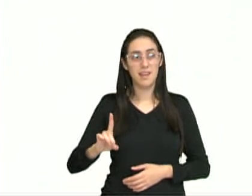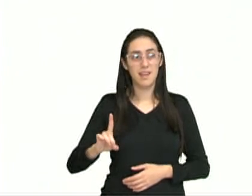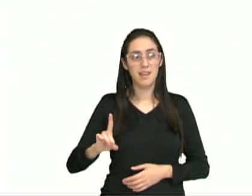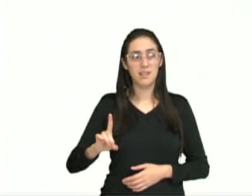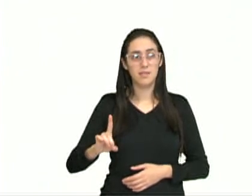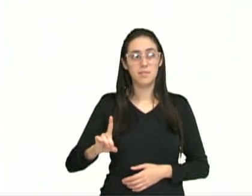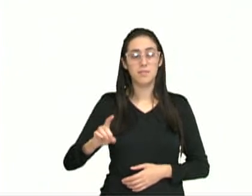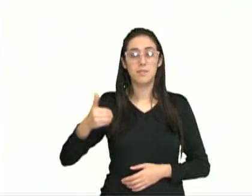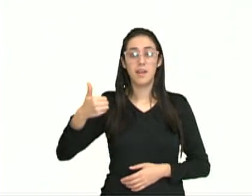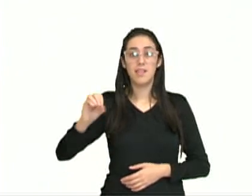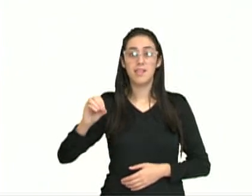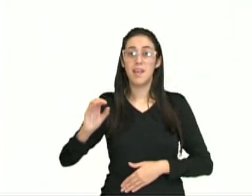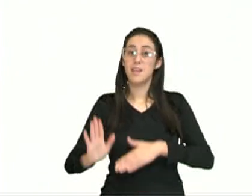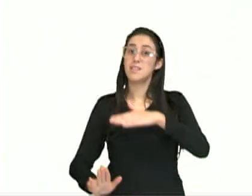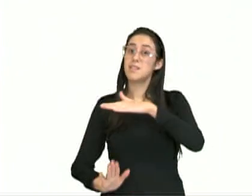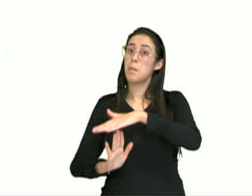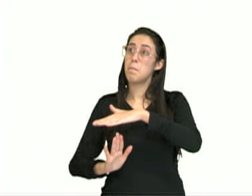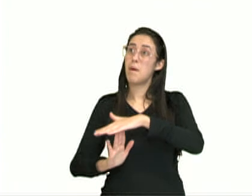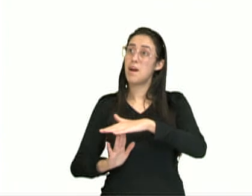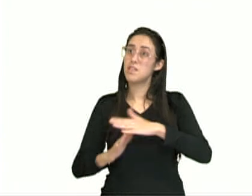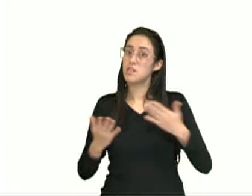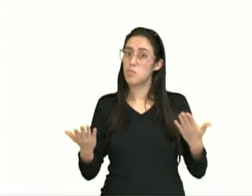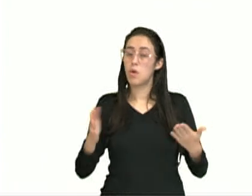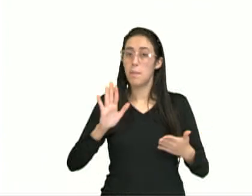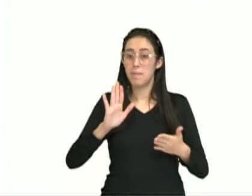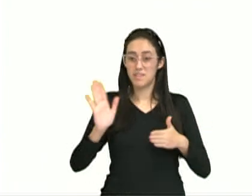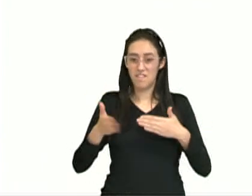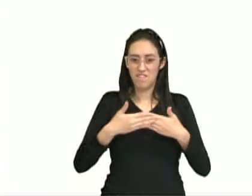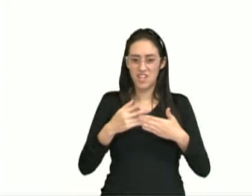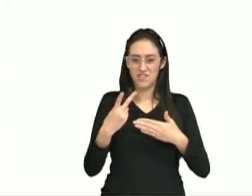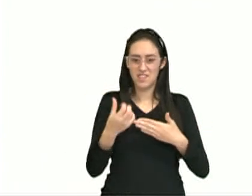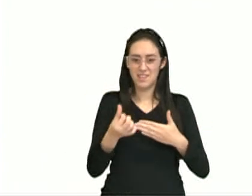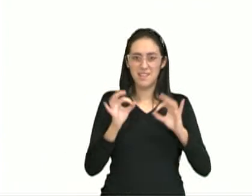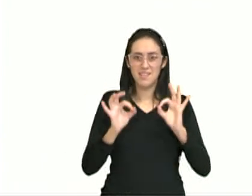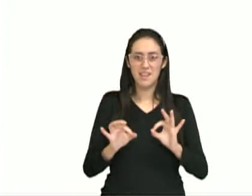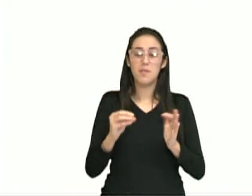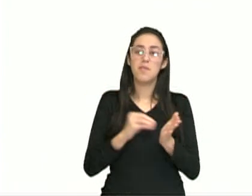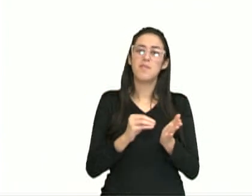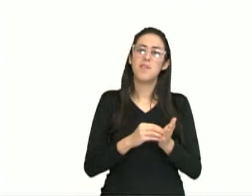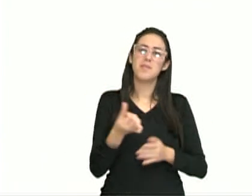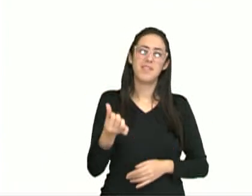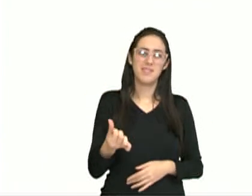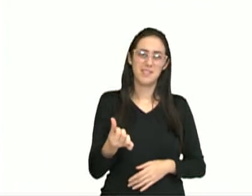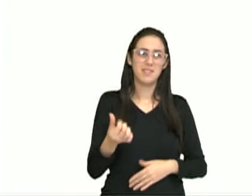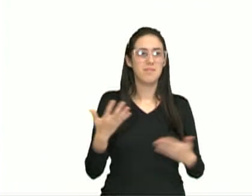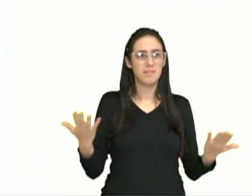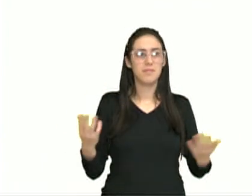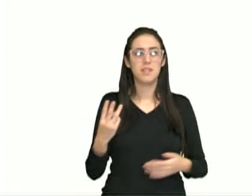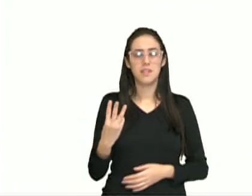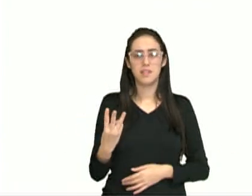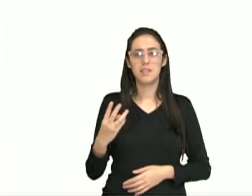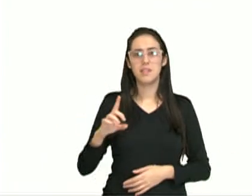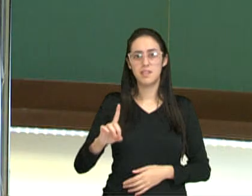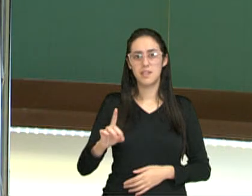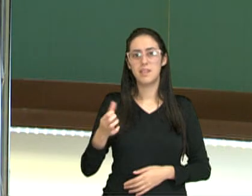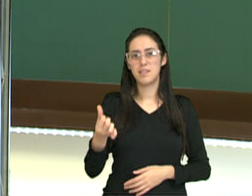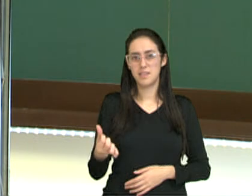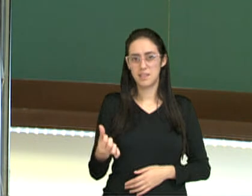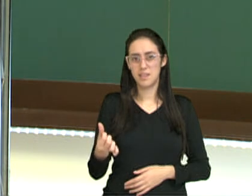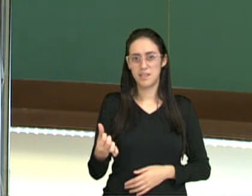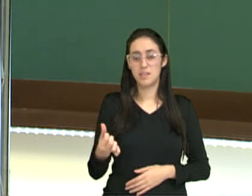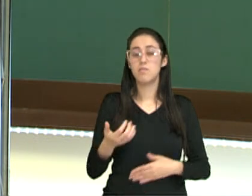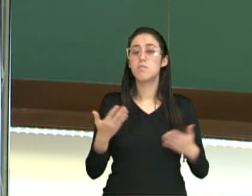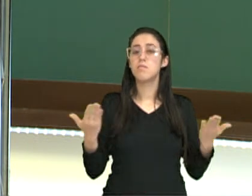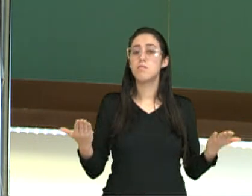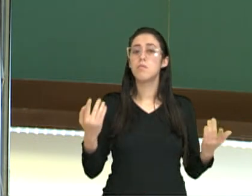3d10 é o máximo que eu posso por aqui, mas para fechar 26 faltam 6. Então vai ficar 3d6. Qual que é o